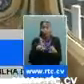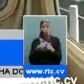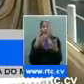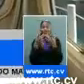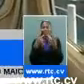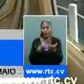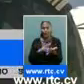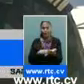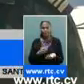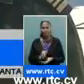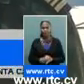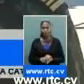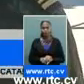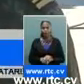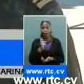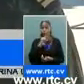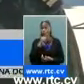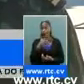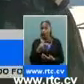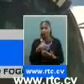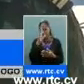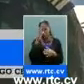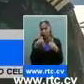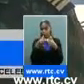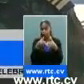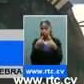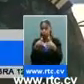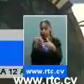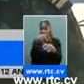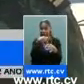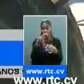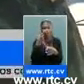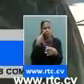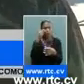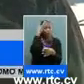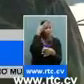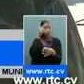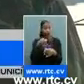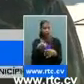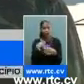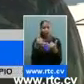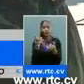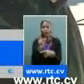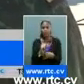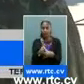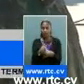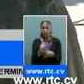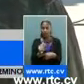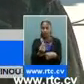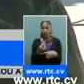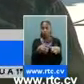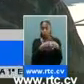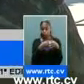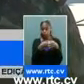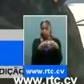comissão específicas de abordagem às embarcações vamos testar essas capacidades e também se não plantar um